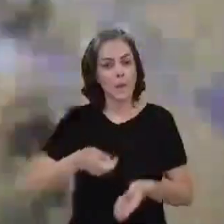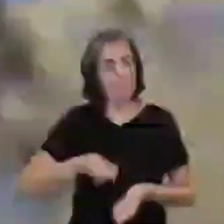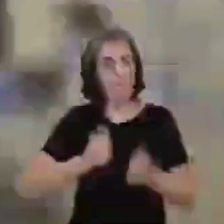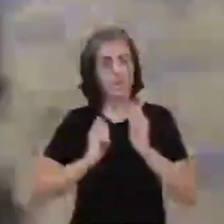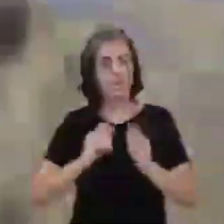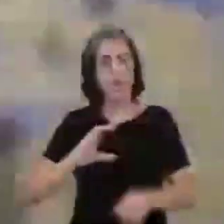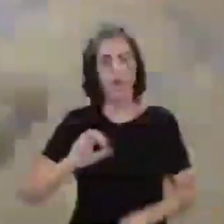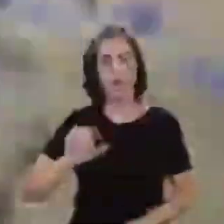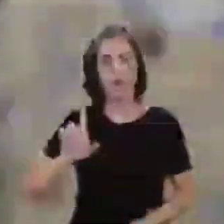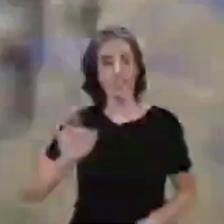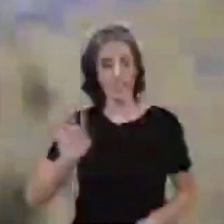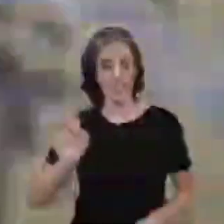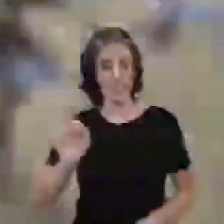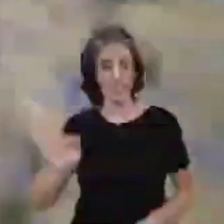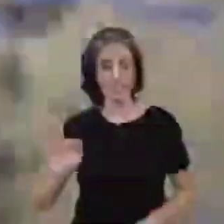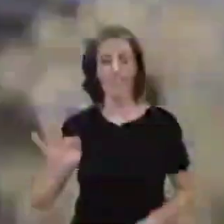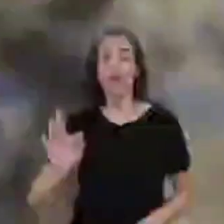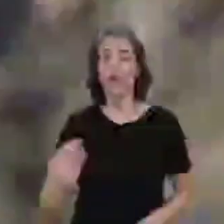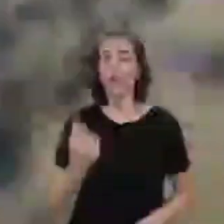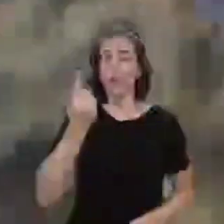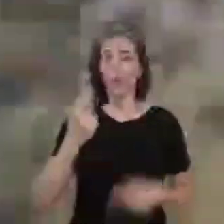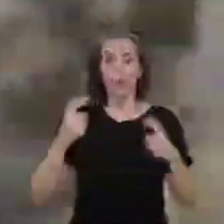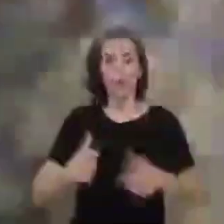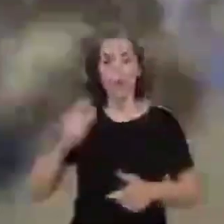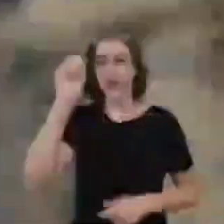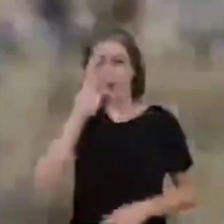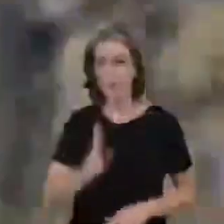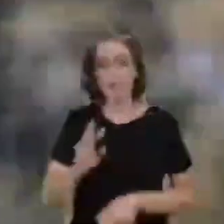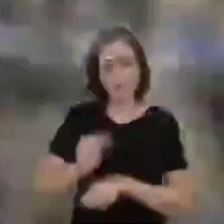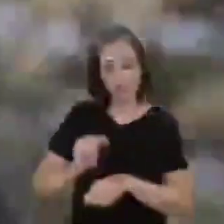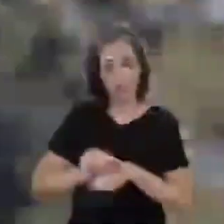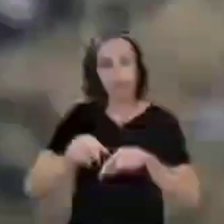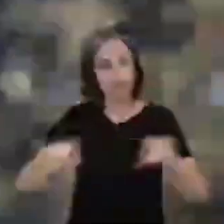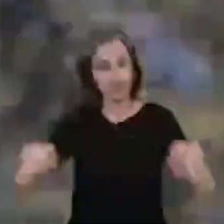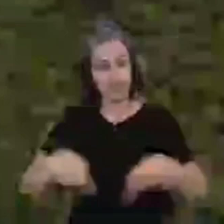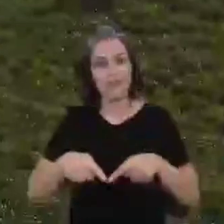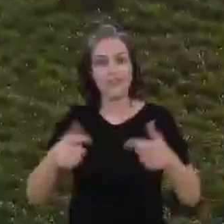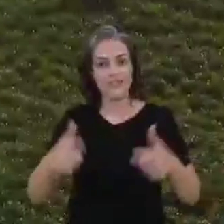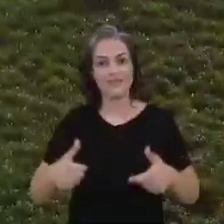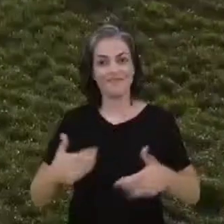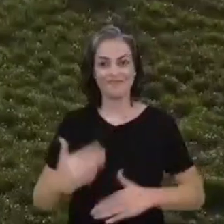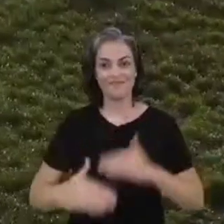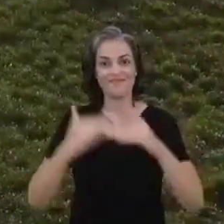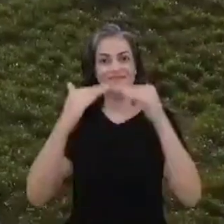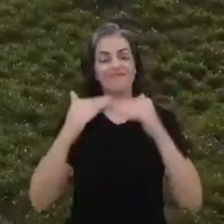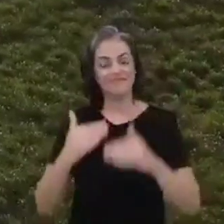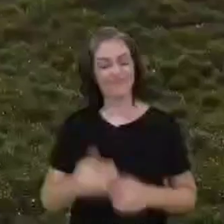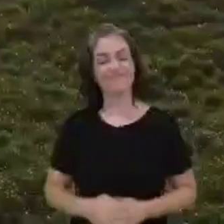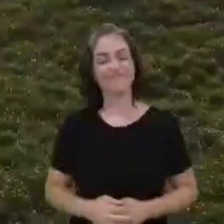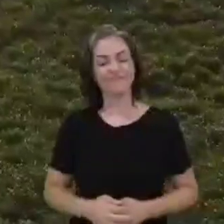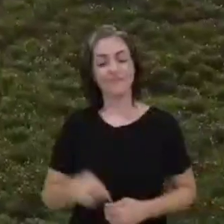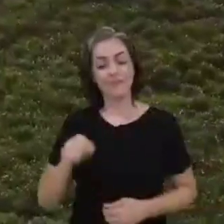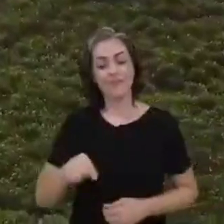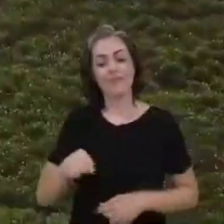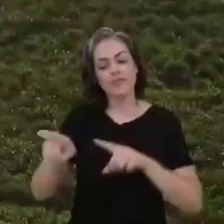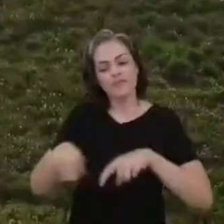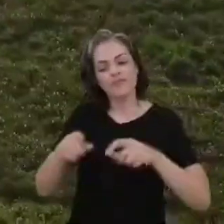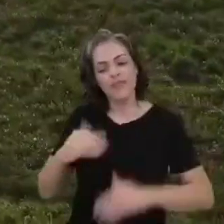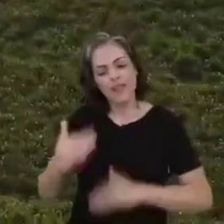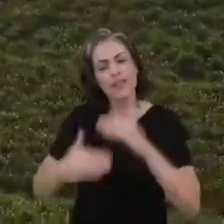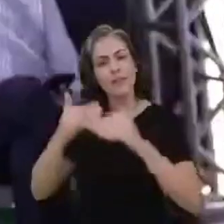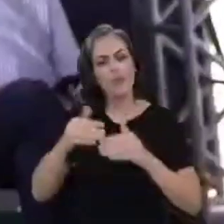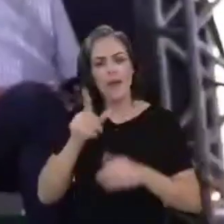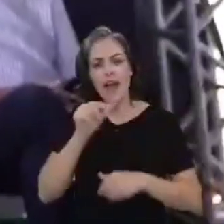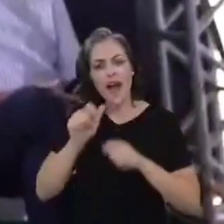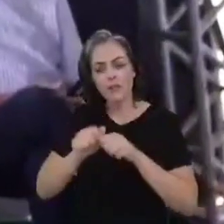Codevasf, único local no país onde o crustáceo é cultivado em cativeiro. Para auxiliar no desenvolvimento da agricultura irrigada,